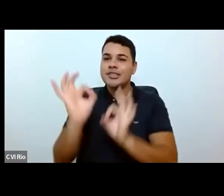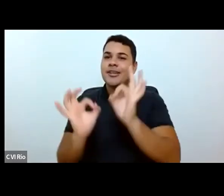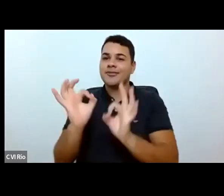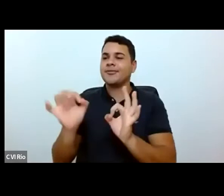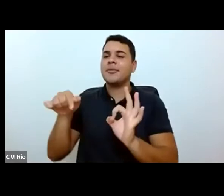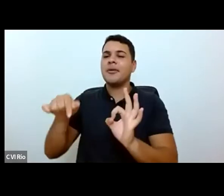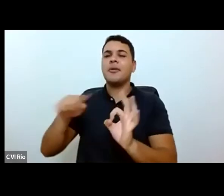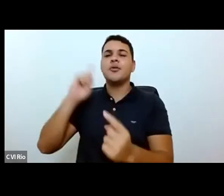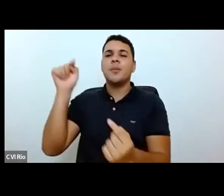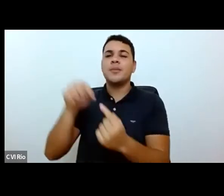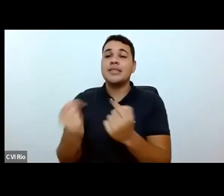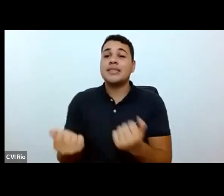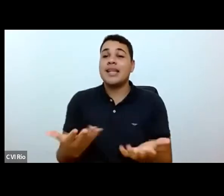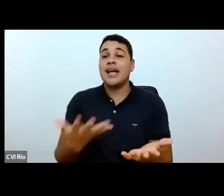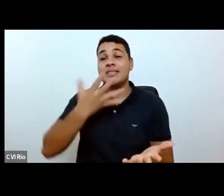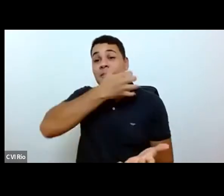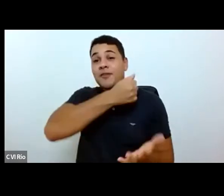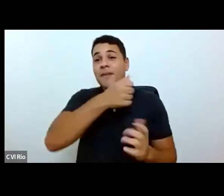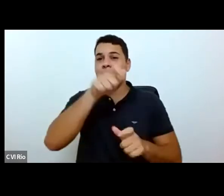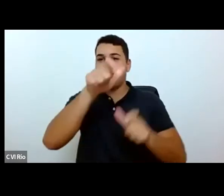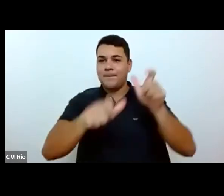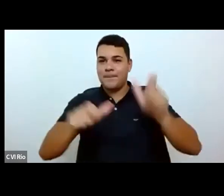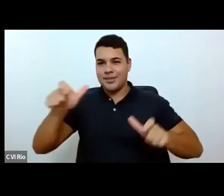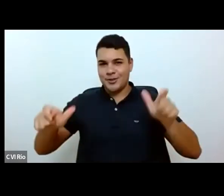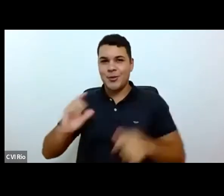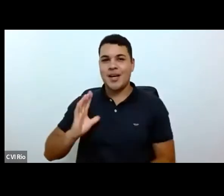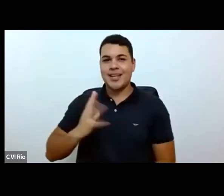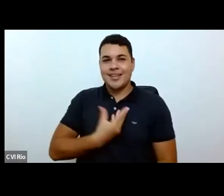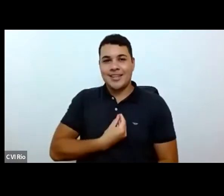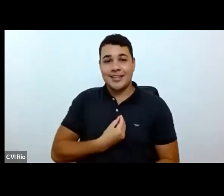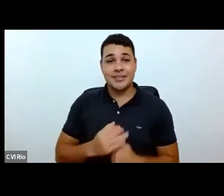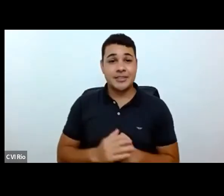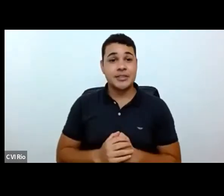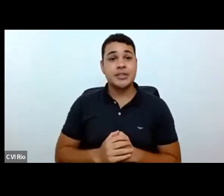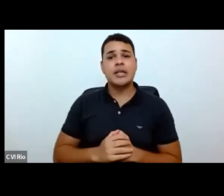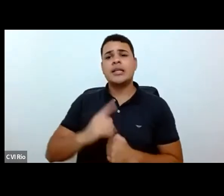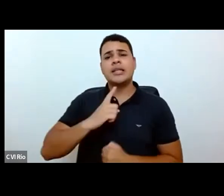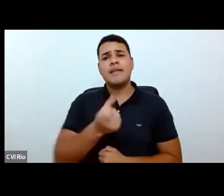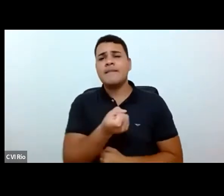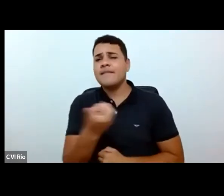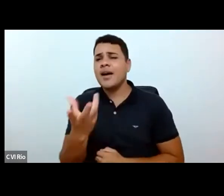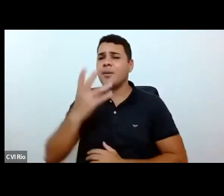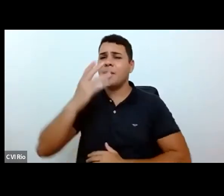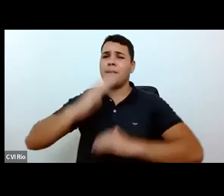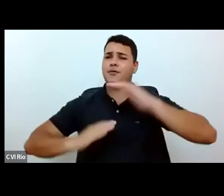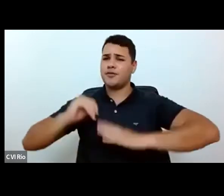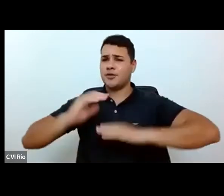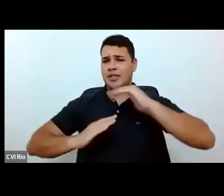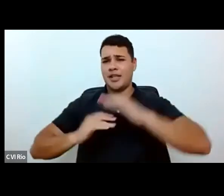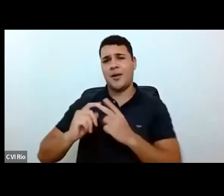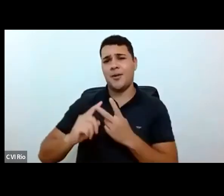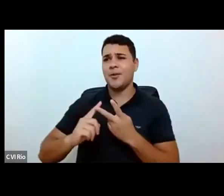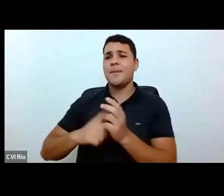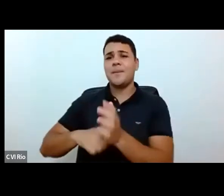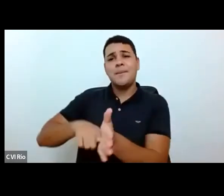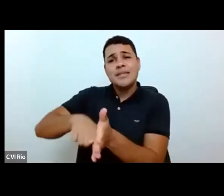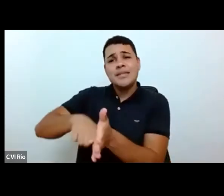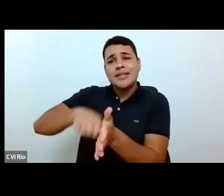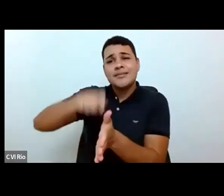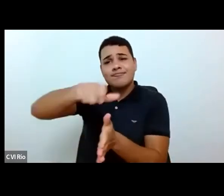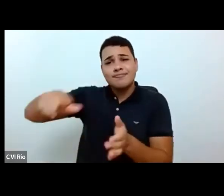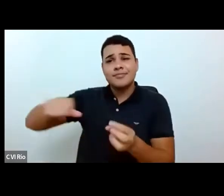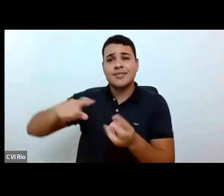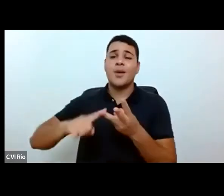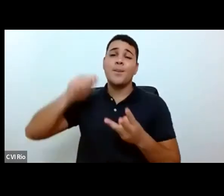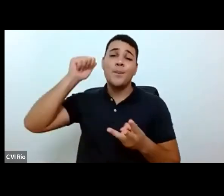de ter amizade com muitas pesquisadoras, né, profissionais, mulheres, e, né, ter, inclusive, conhecido